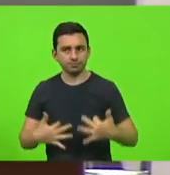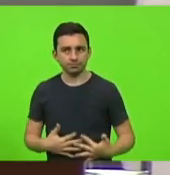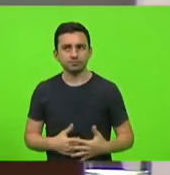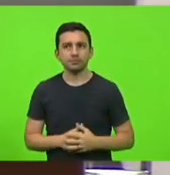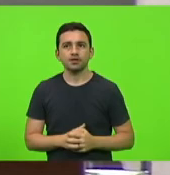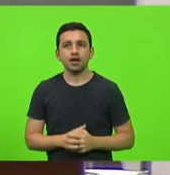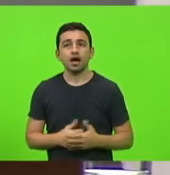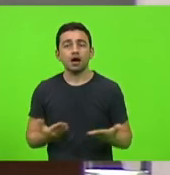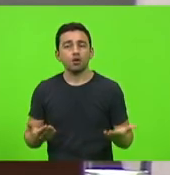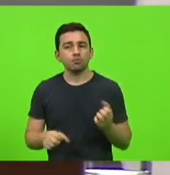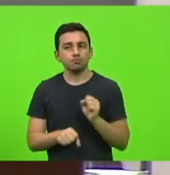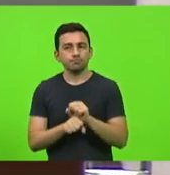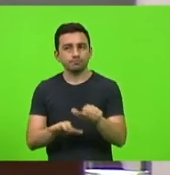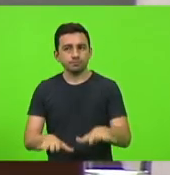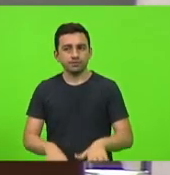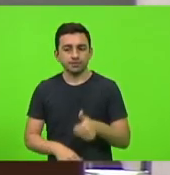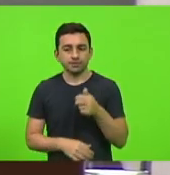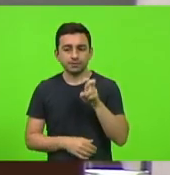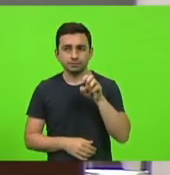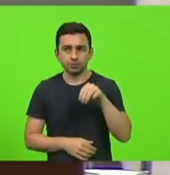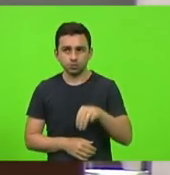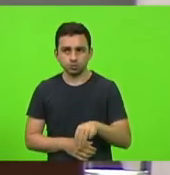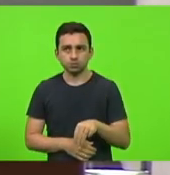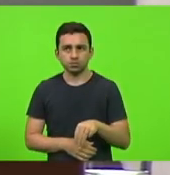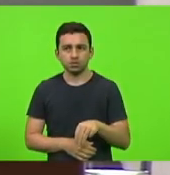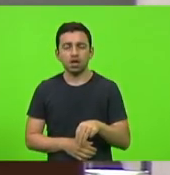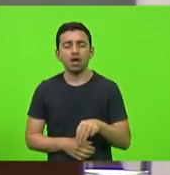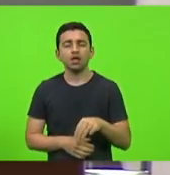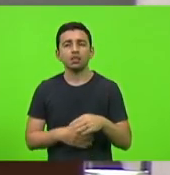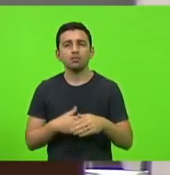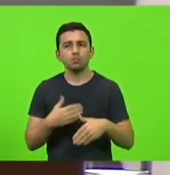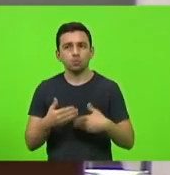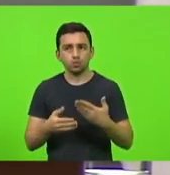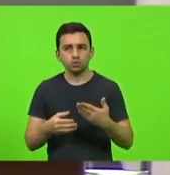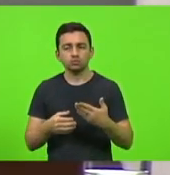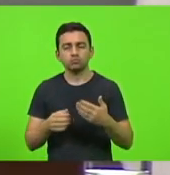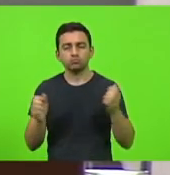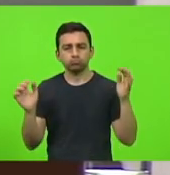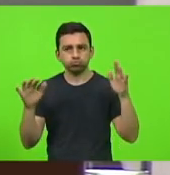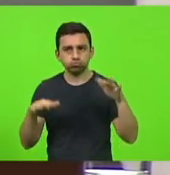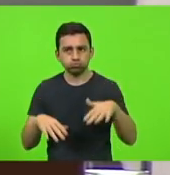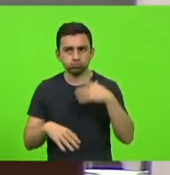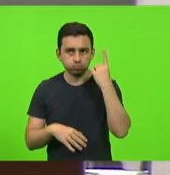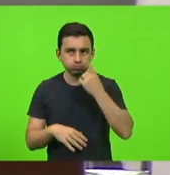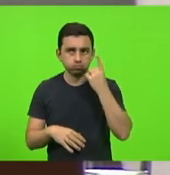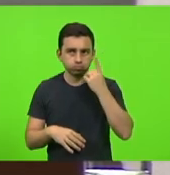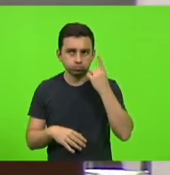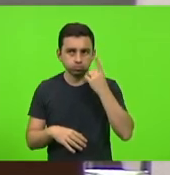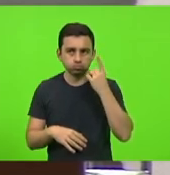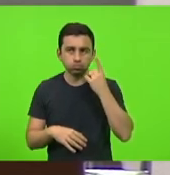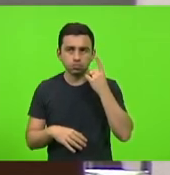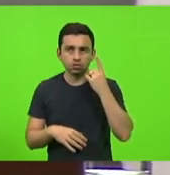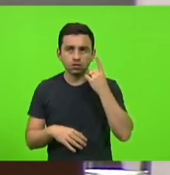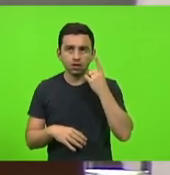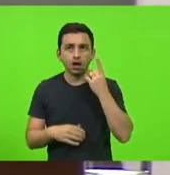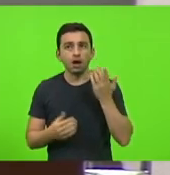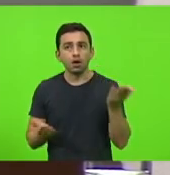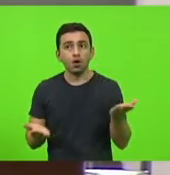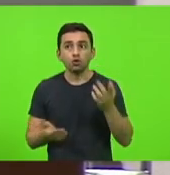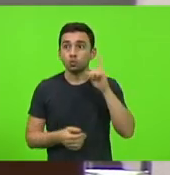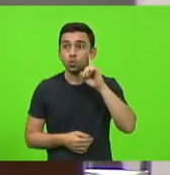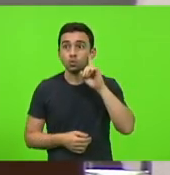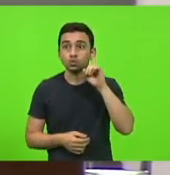Vamos suspender a sessão por 15 minutos, até que os deputados possam descer dos seus gabinetes, lembrando que agora será, todos os dias,